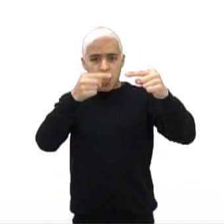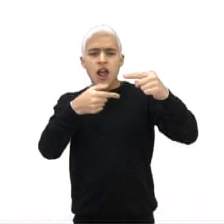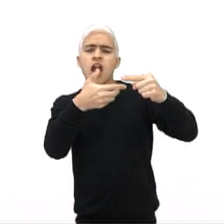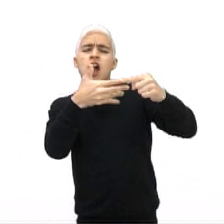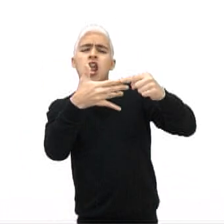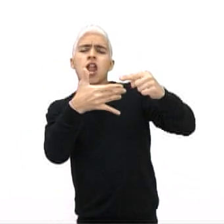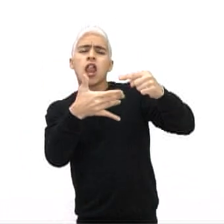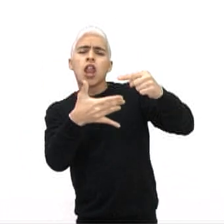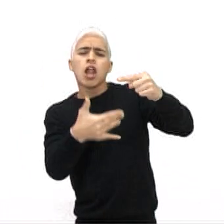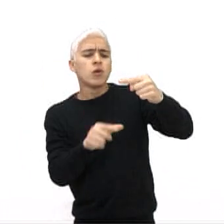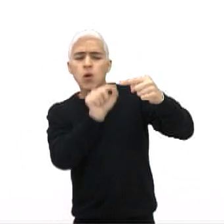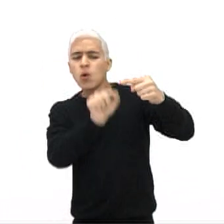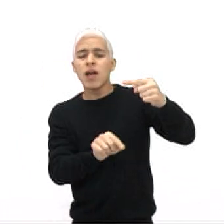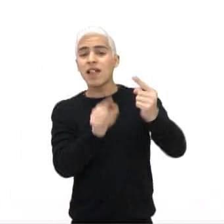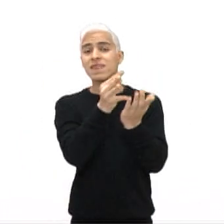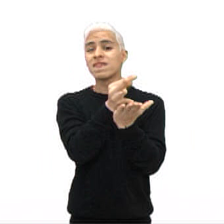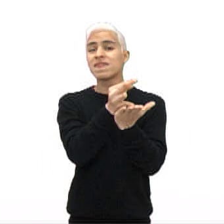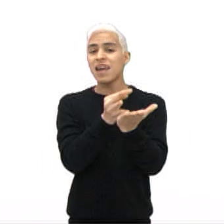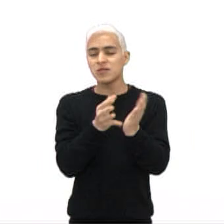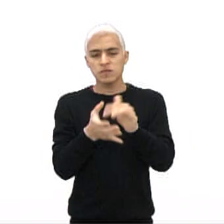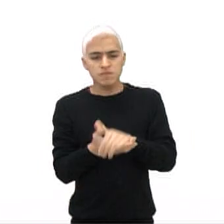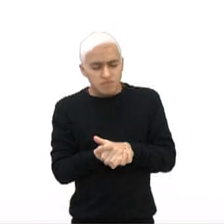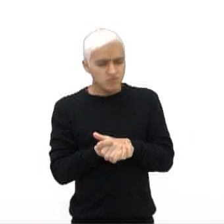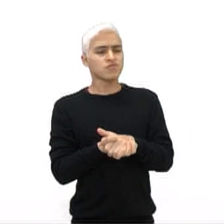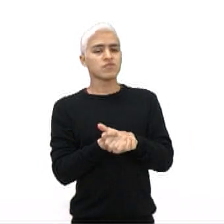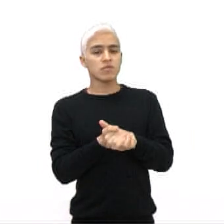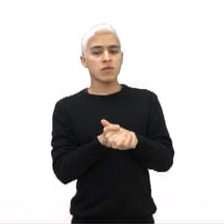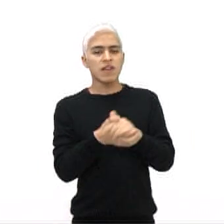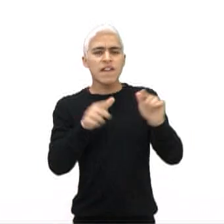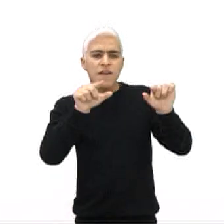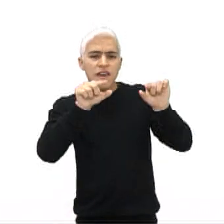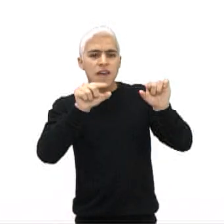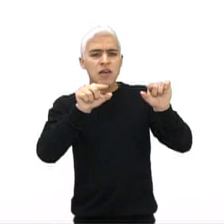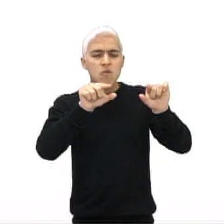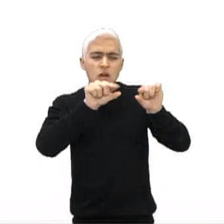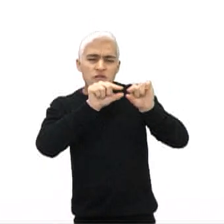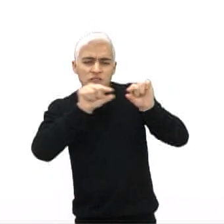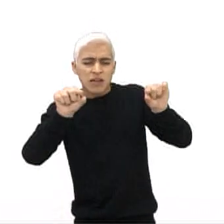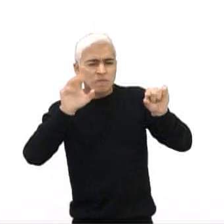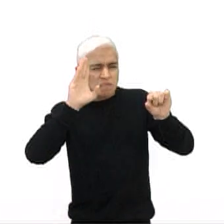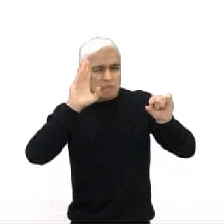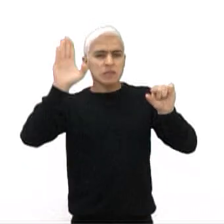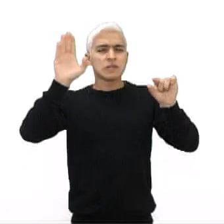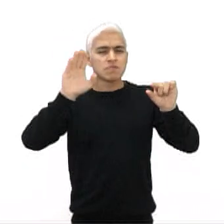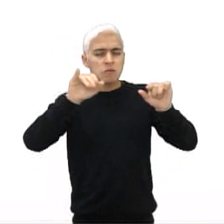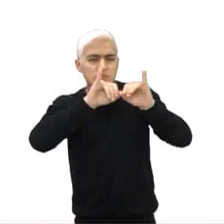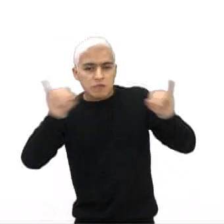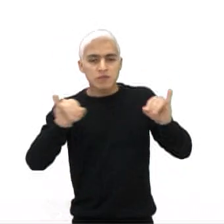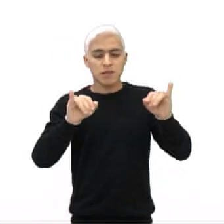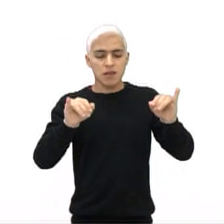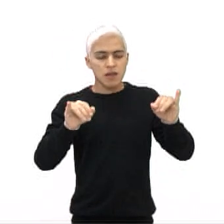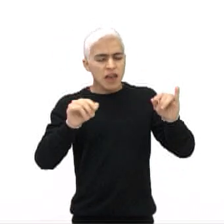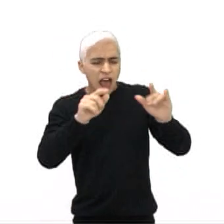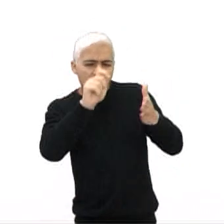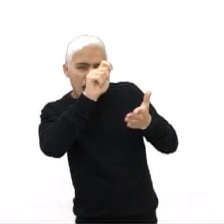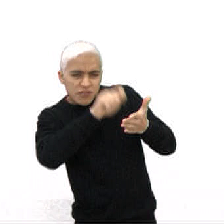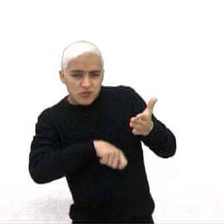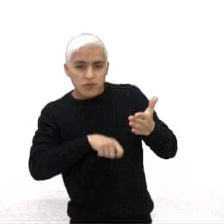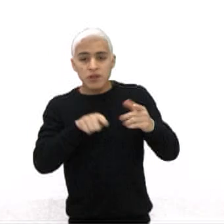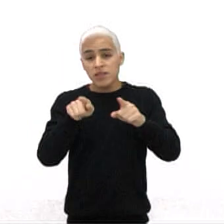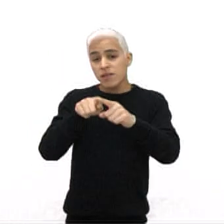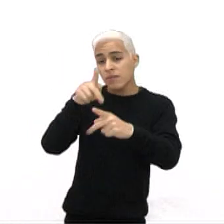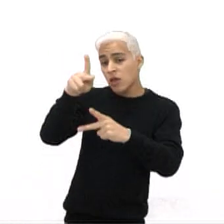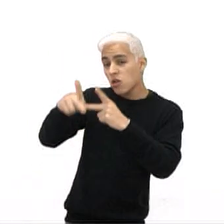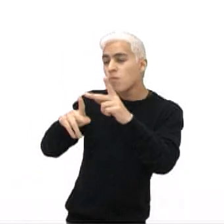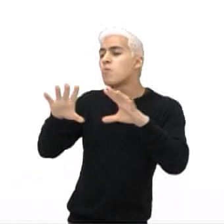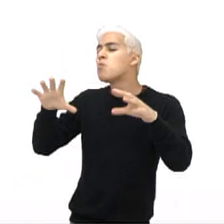título e depois o texto. Um slogan, a assinatura e o público-alvo, veículo